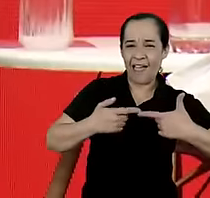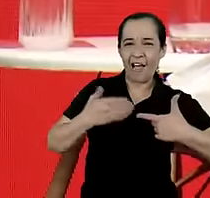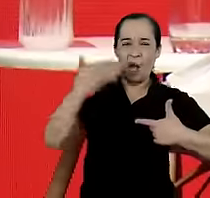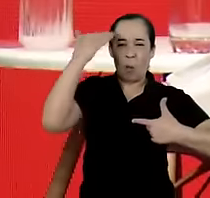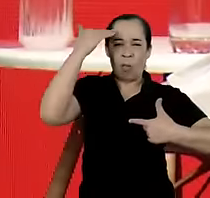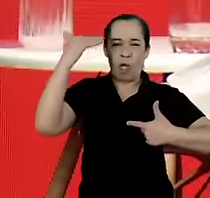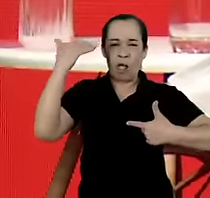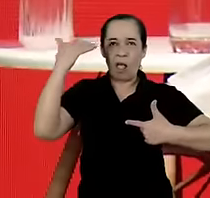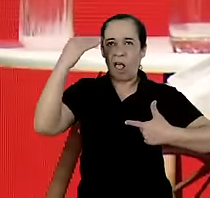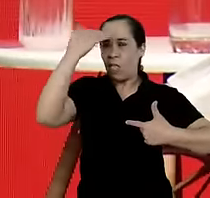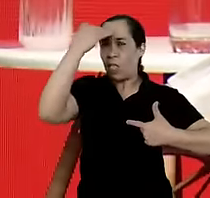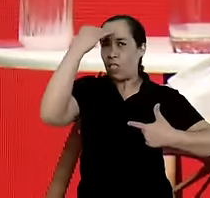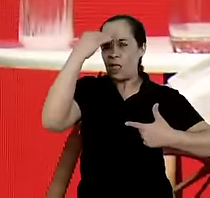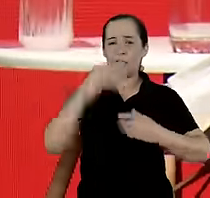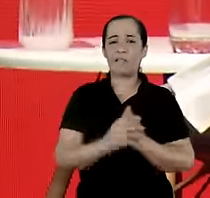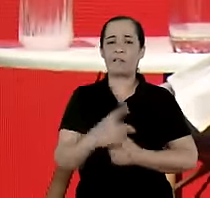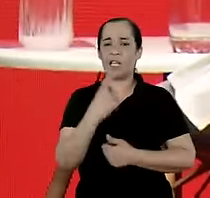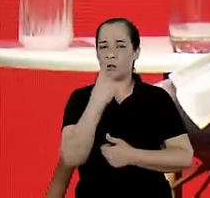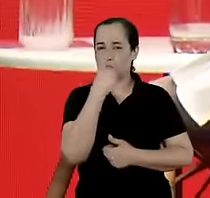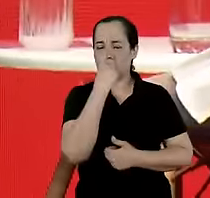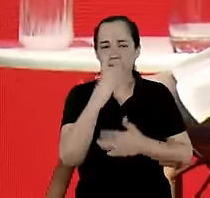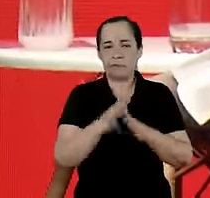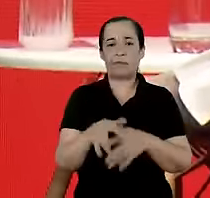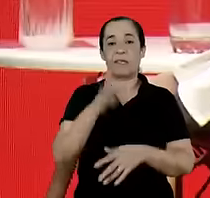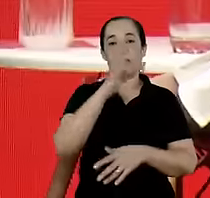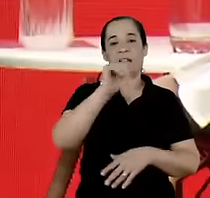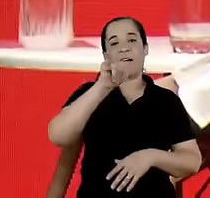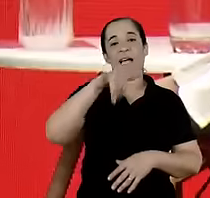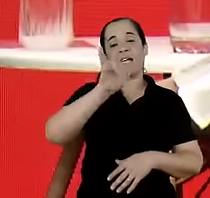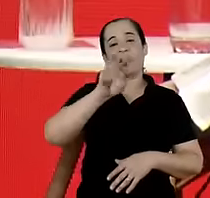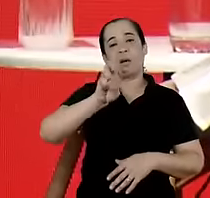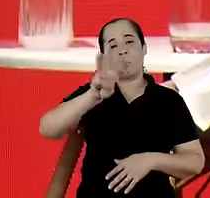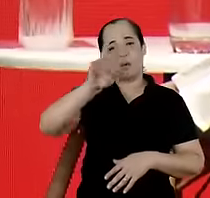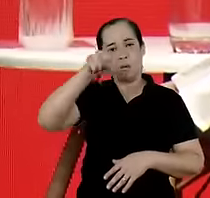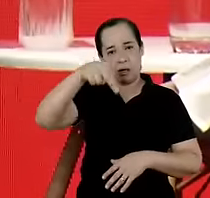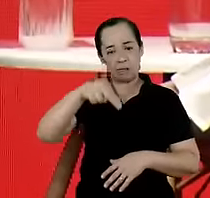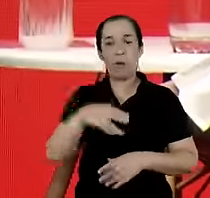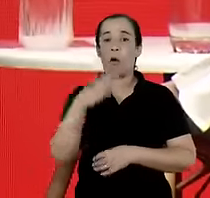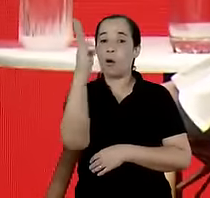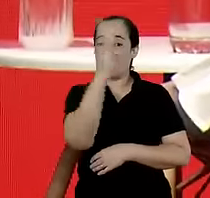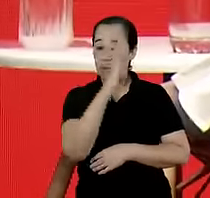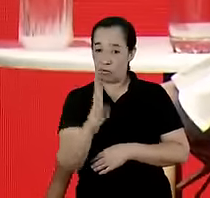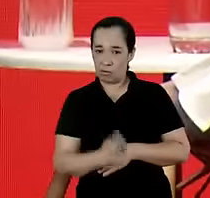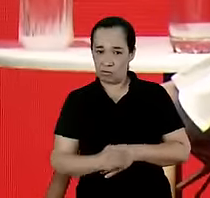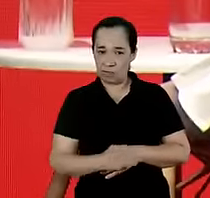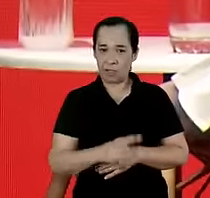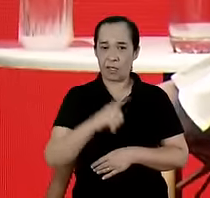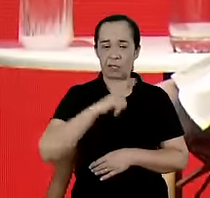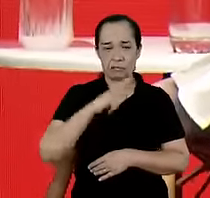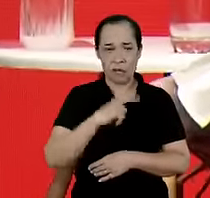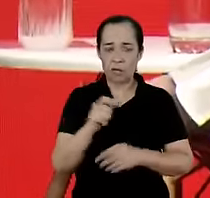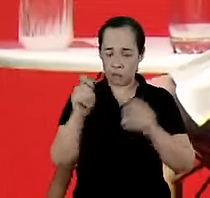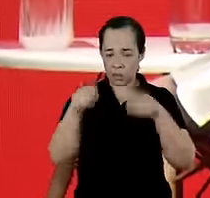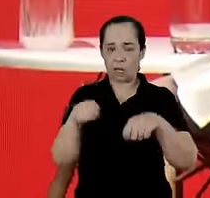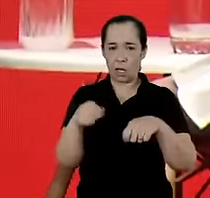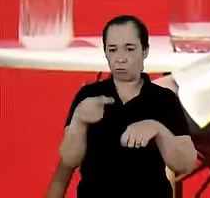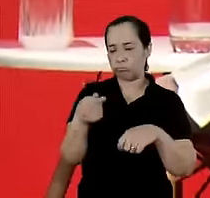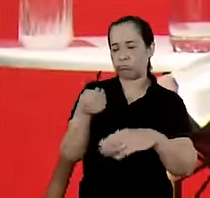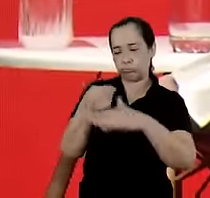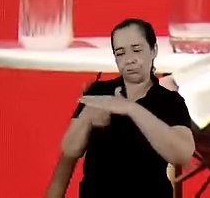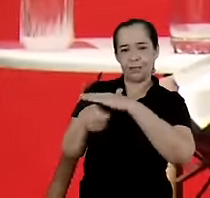então acaba que Brasil fica uma das nas opções né que tem liquidez de uma economia